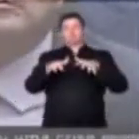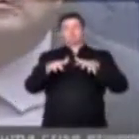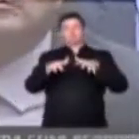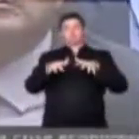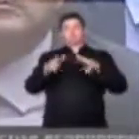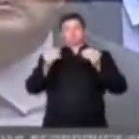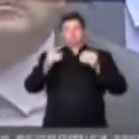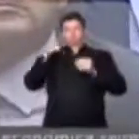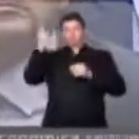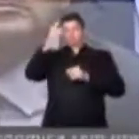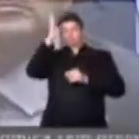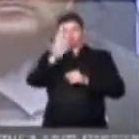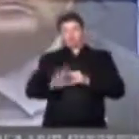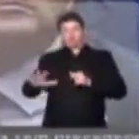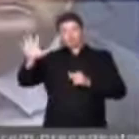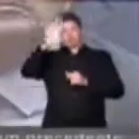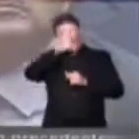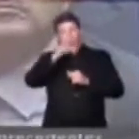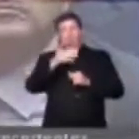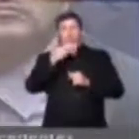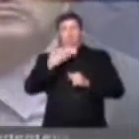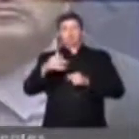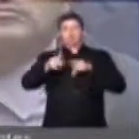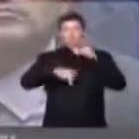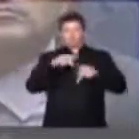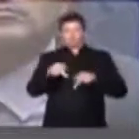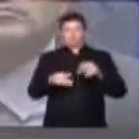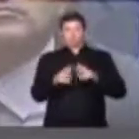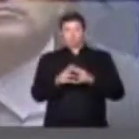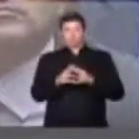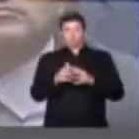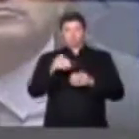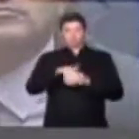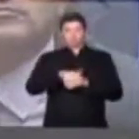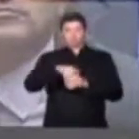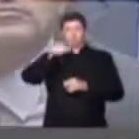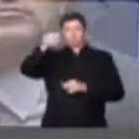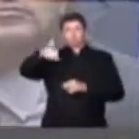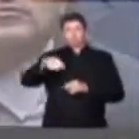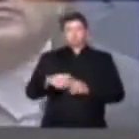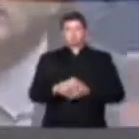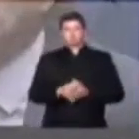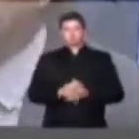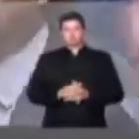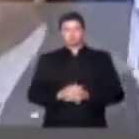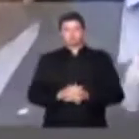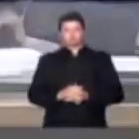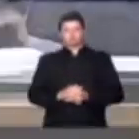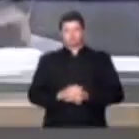bênçãos sobre o nosso Brasil e sobre o nosso povo brasileiro. Eu voto a favor.